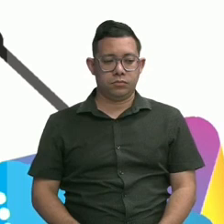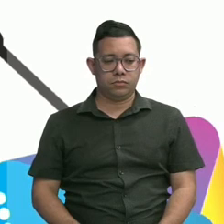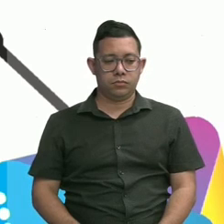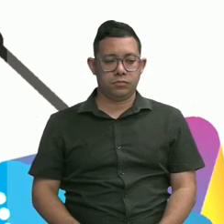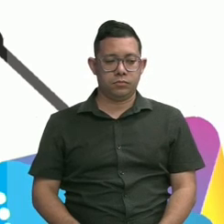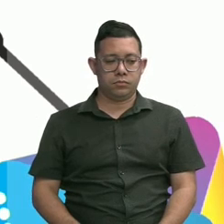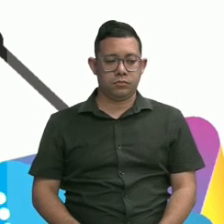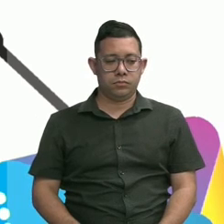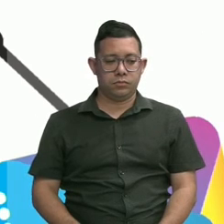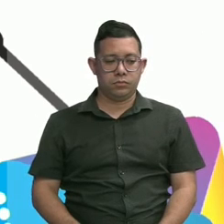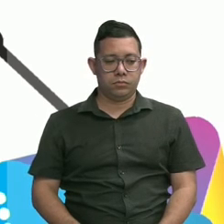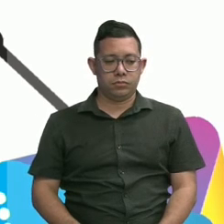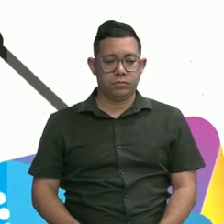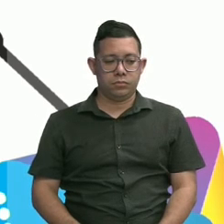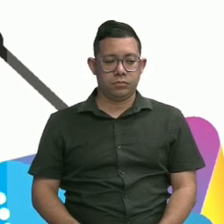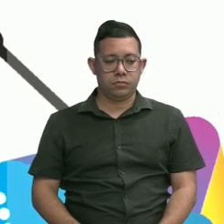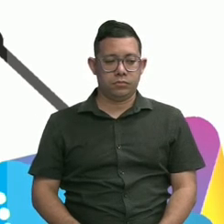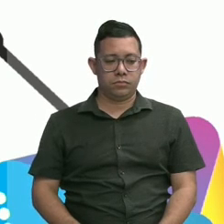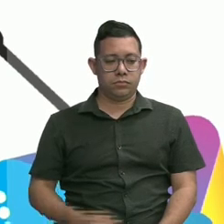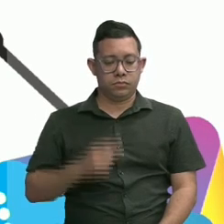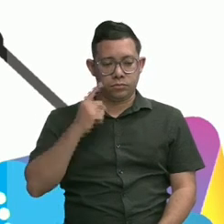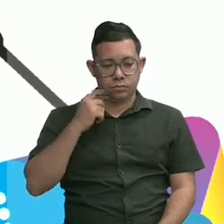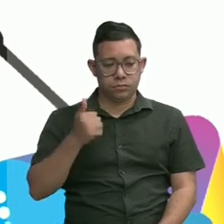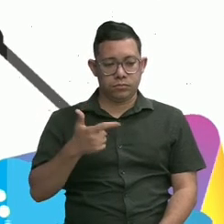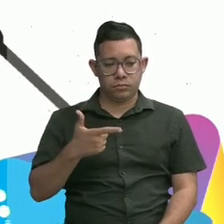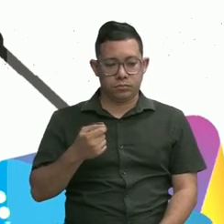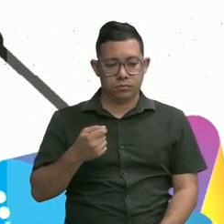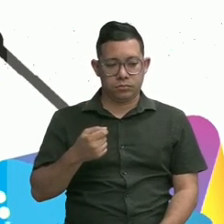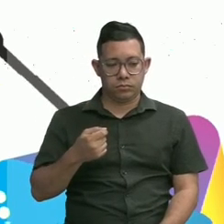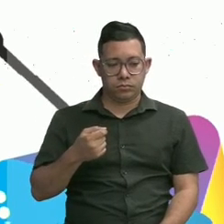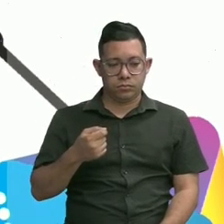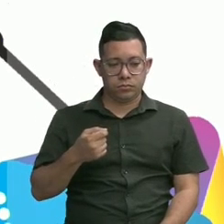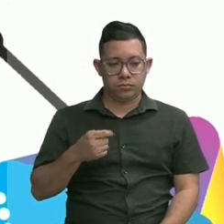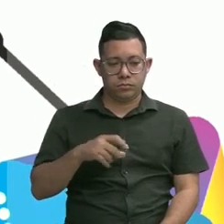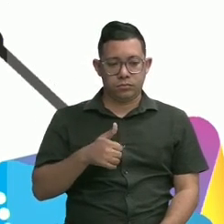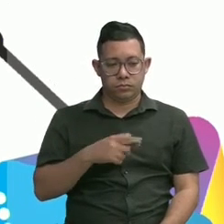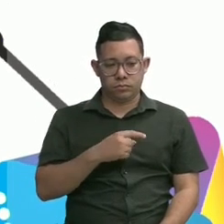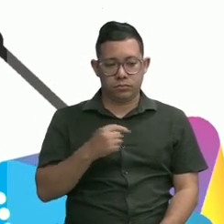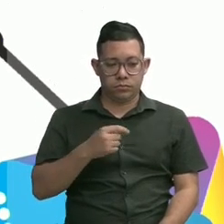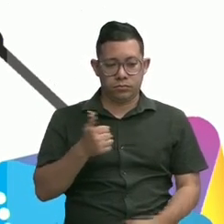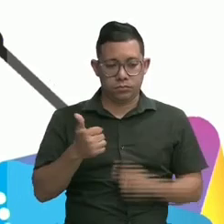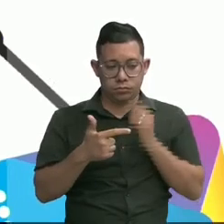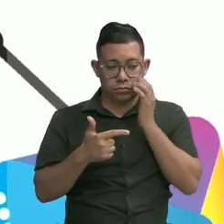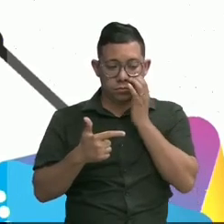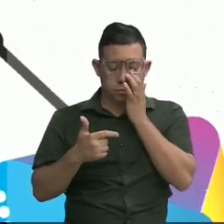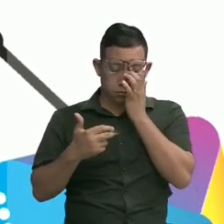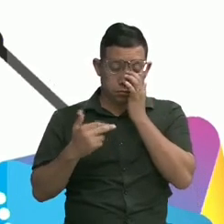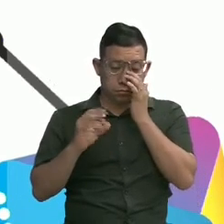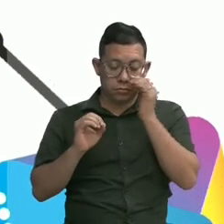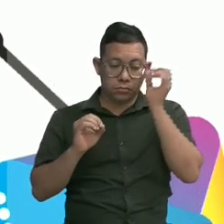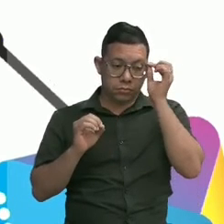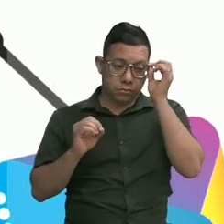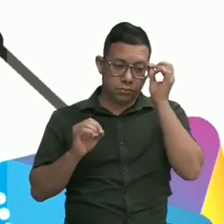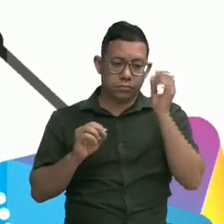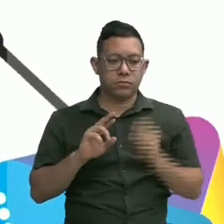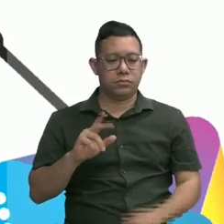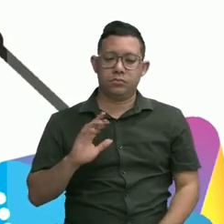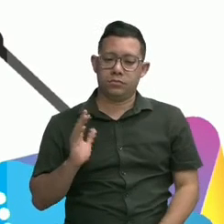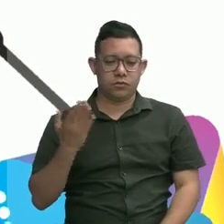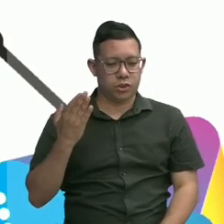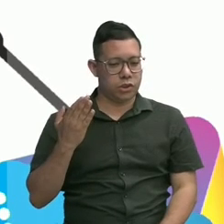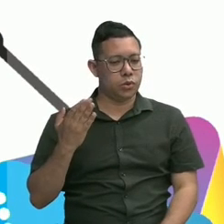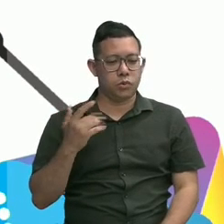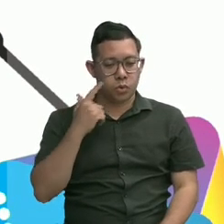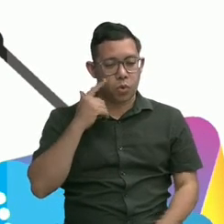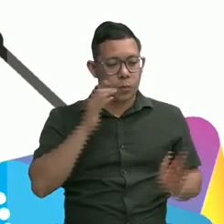10 ao quadrado é sem duas vezes dez é 120 100 - 120 é zero gente não né então